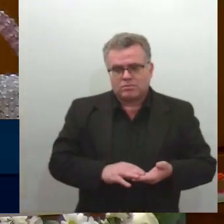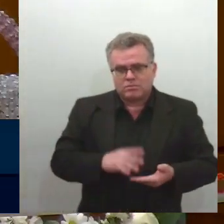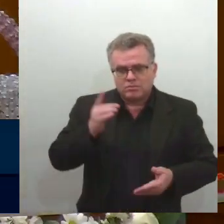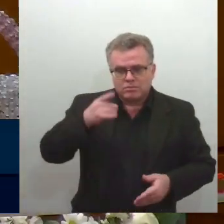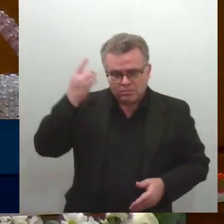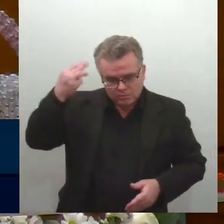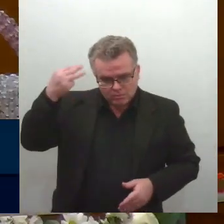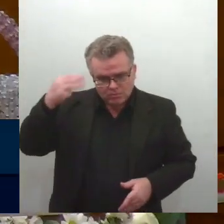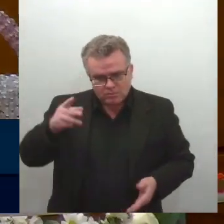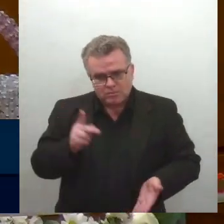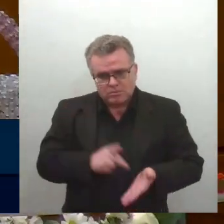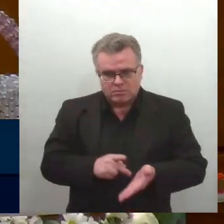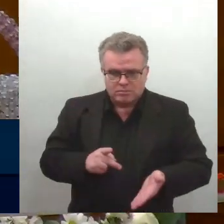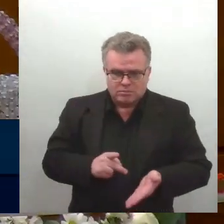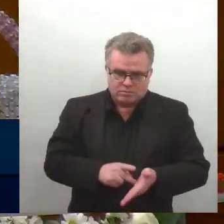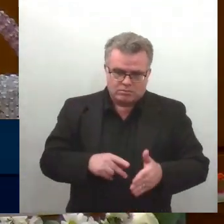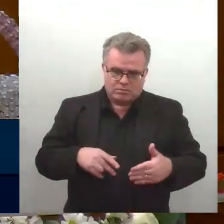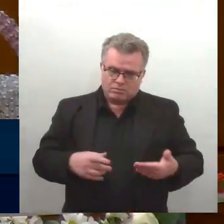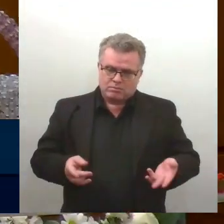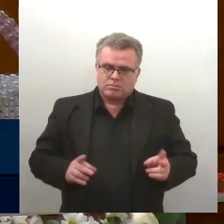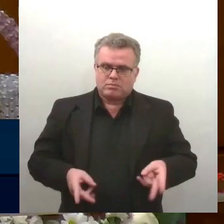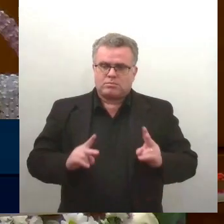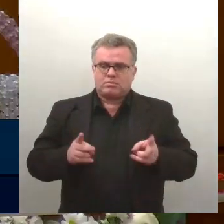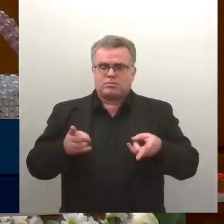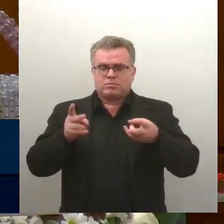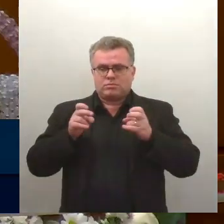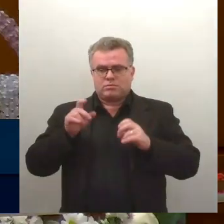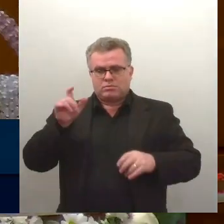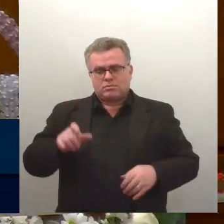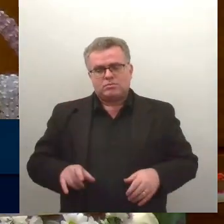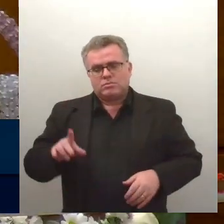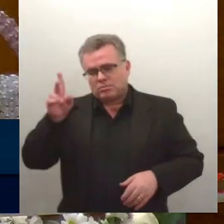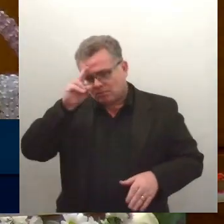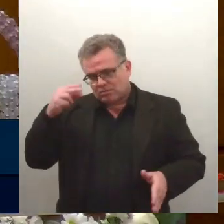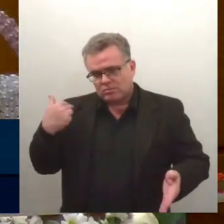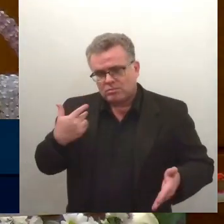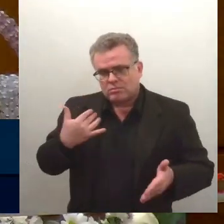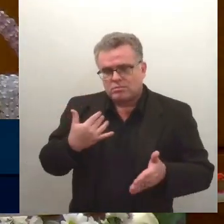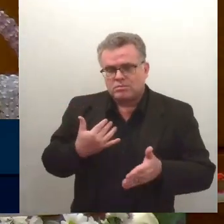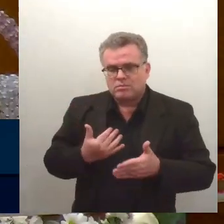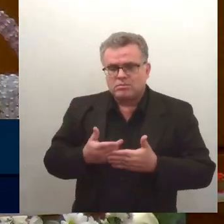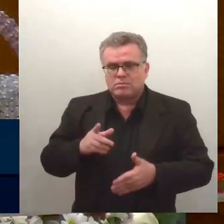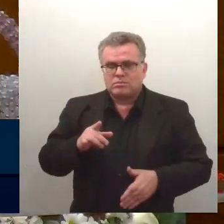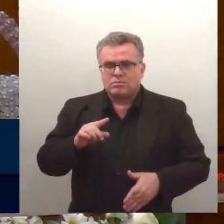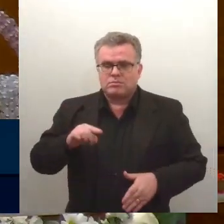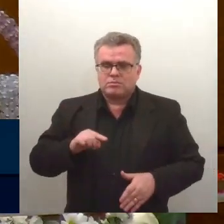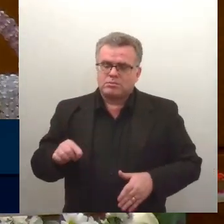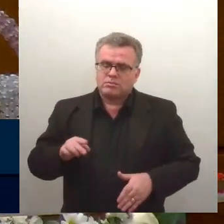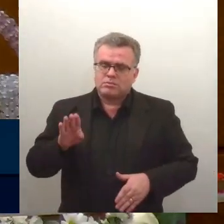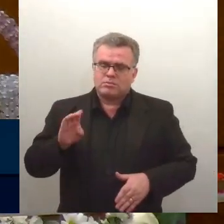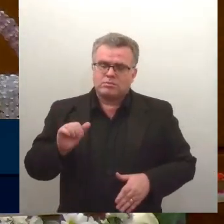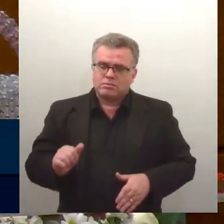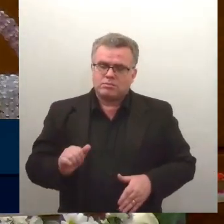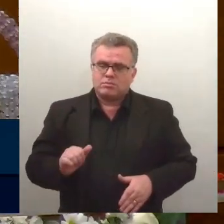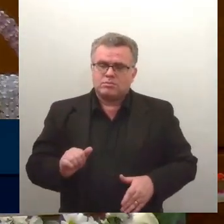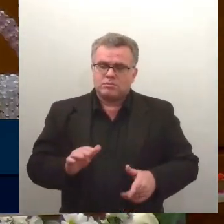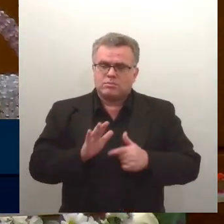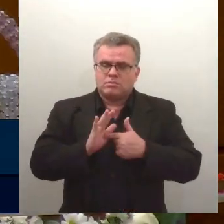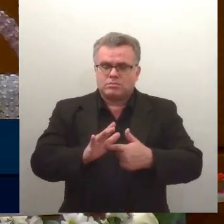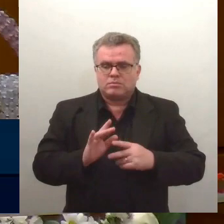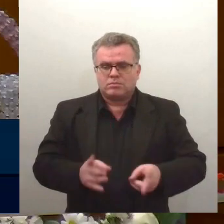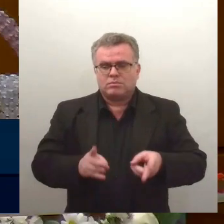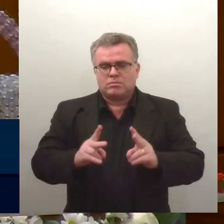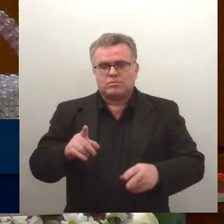a história dele, quando eu lembro de Lisboa, mostrava o quanto nós, né, sergipanos,